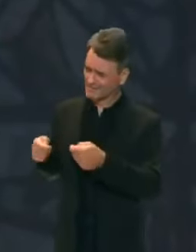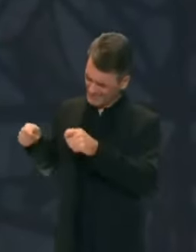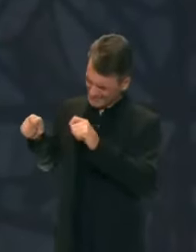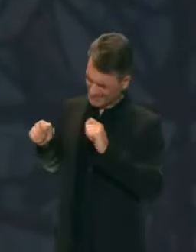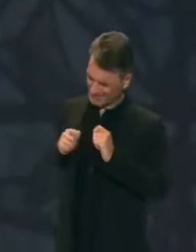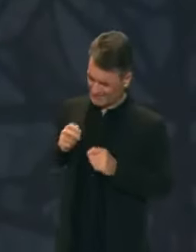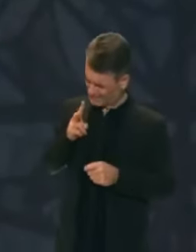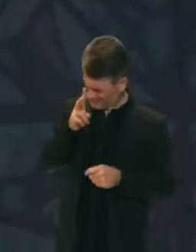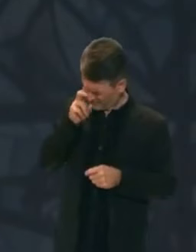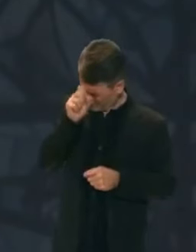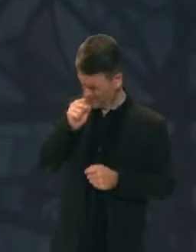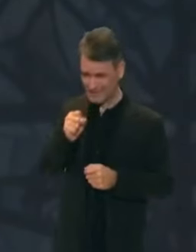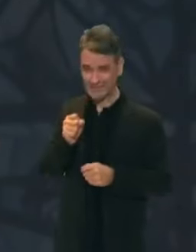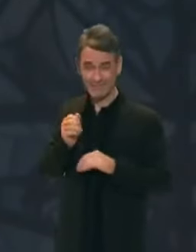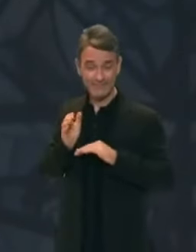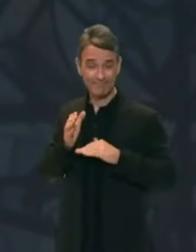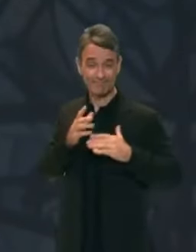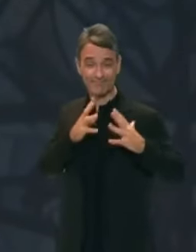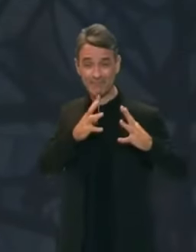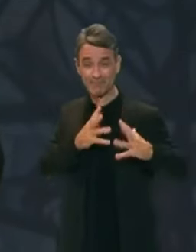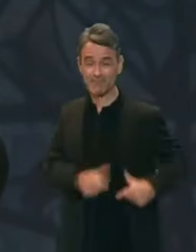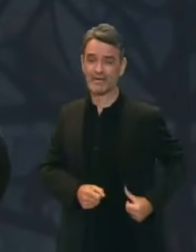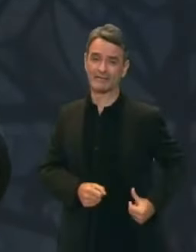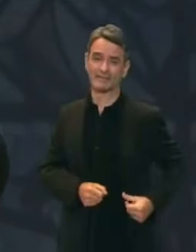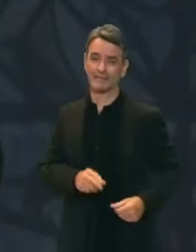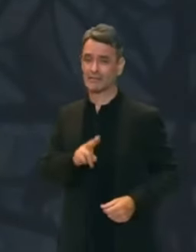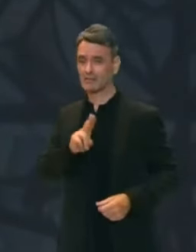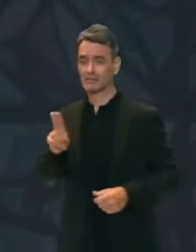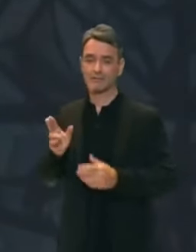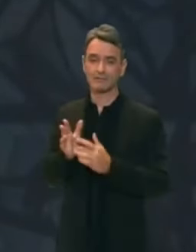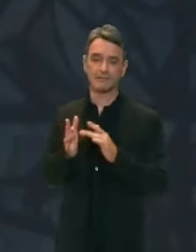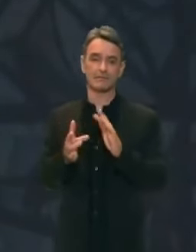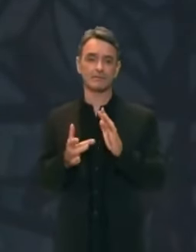para vencê-los em nome de Jesus.